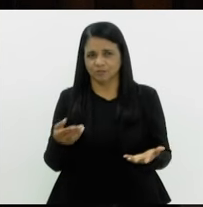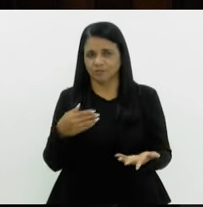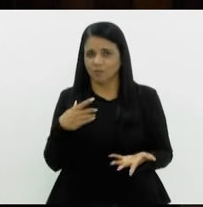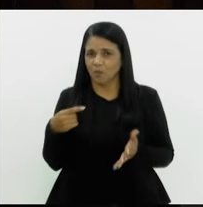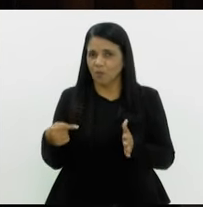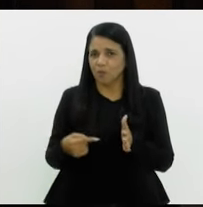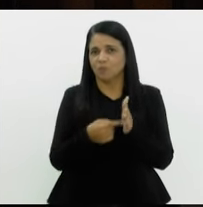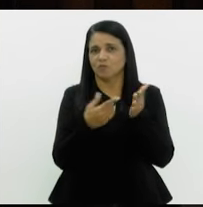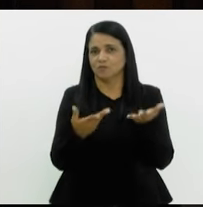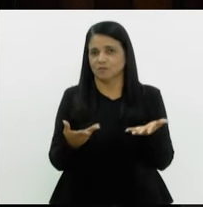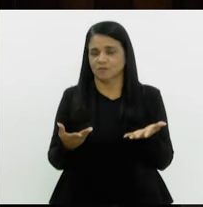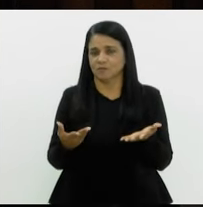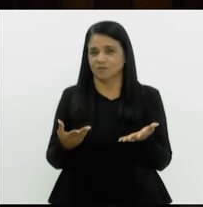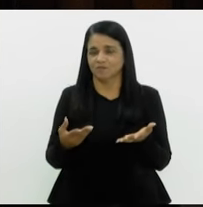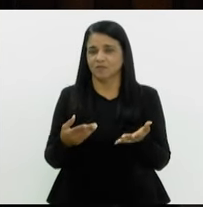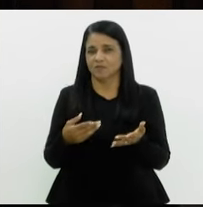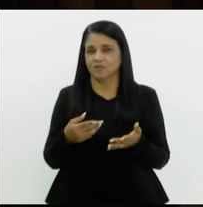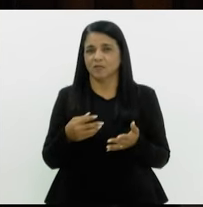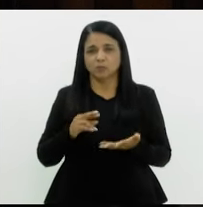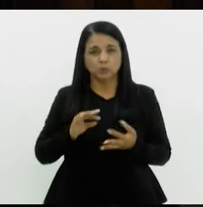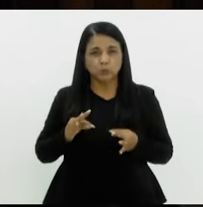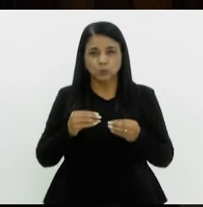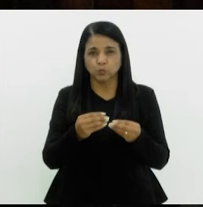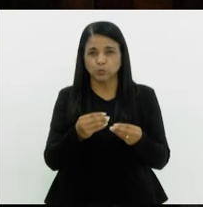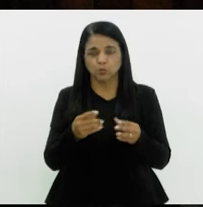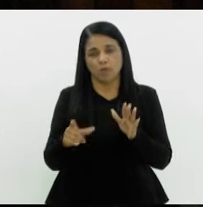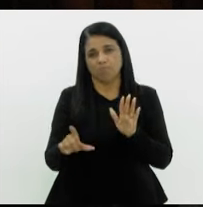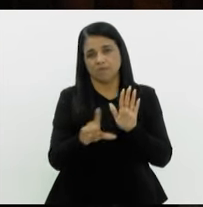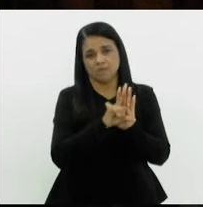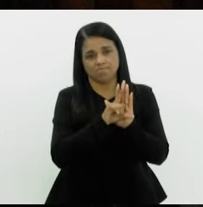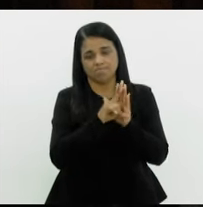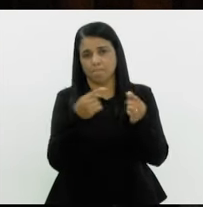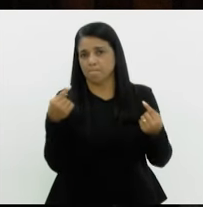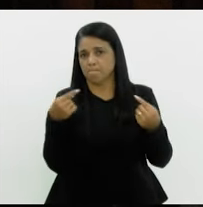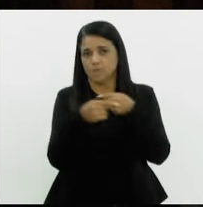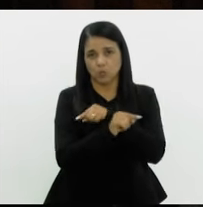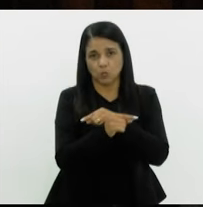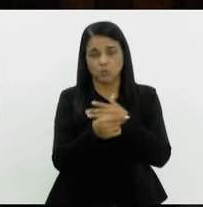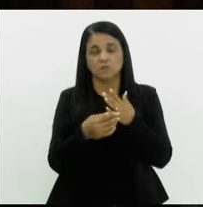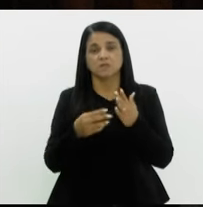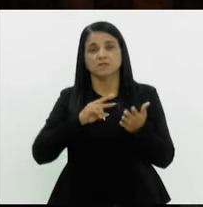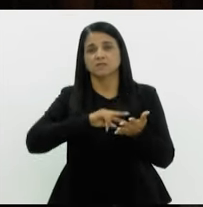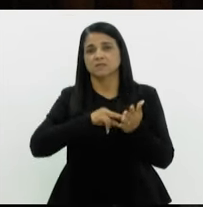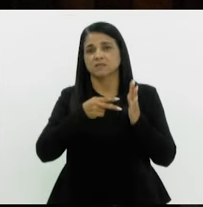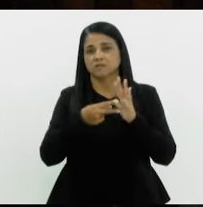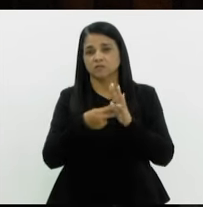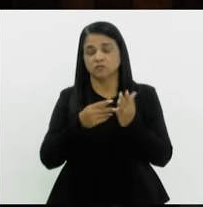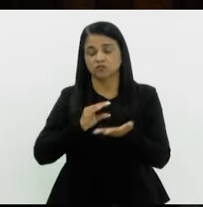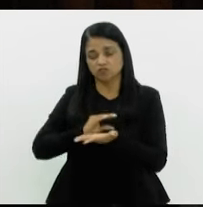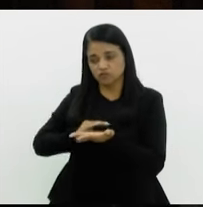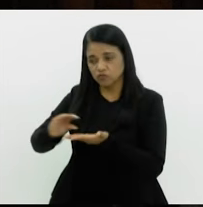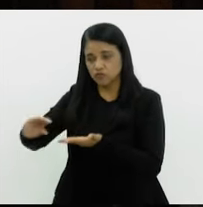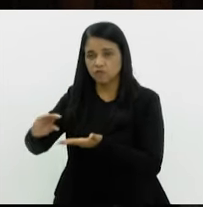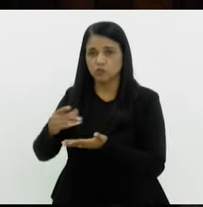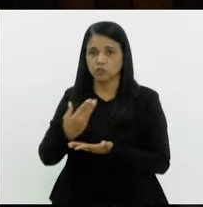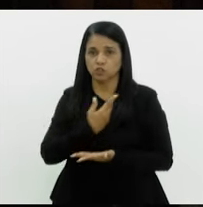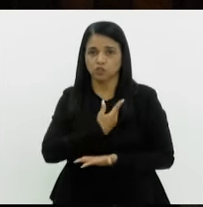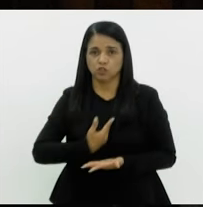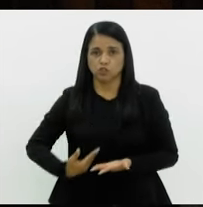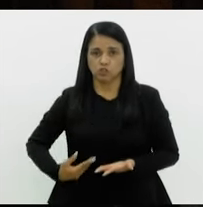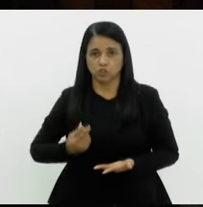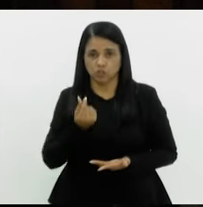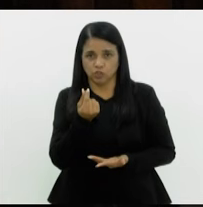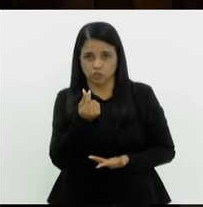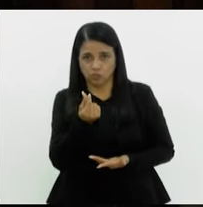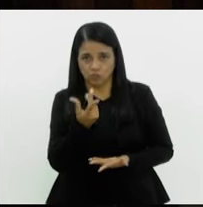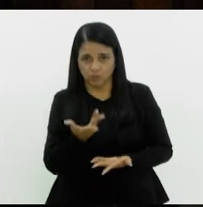Tudo isso, que evidentemente é ilegal, que evidentemente significou desvio de dinheiro público, tudo